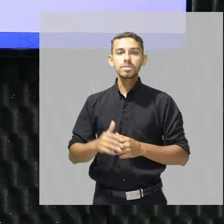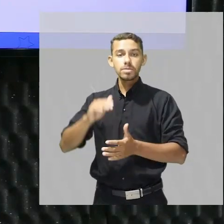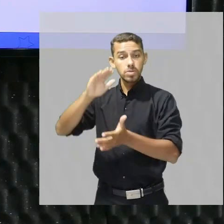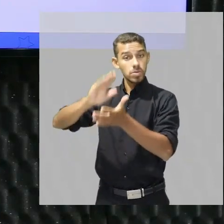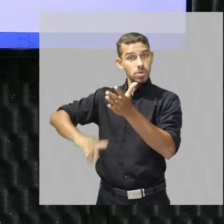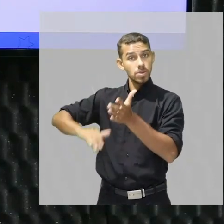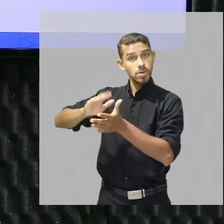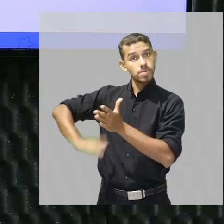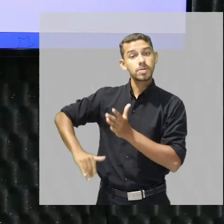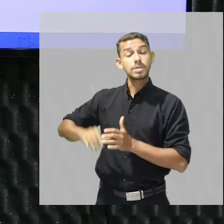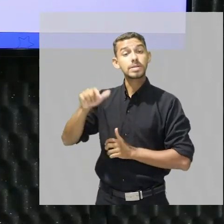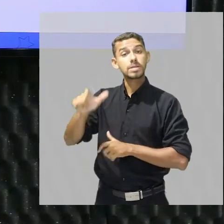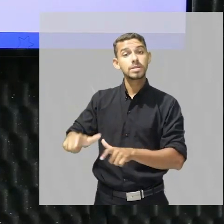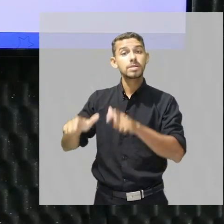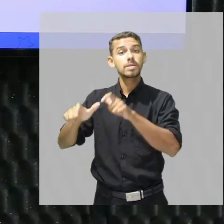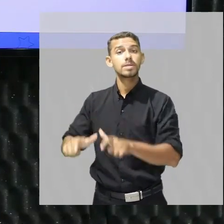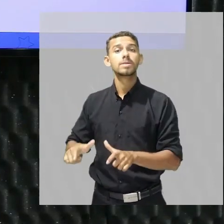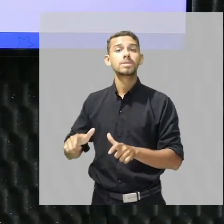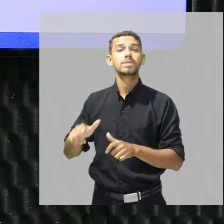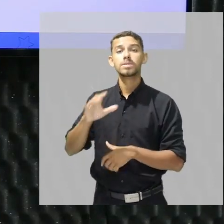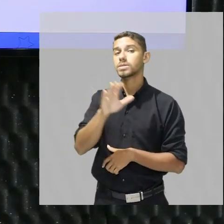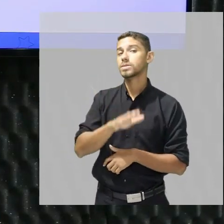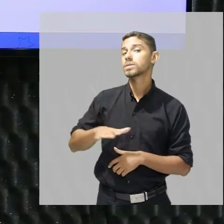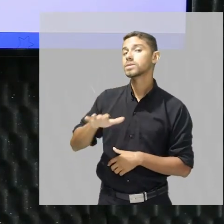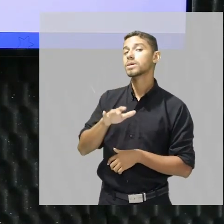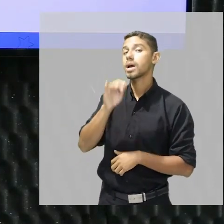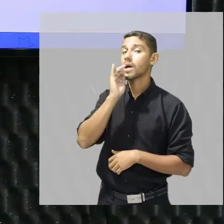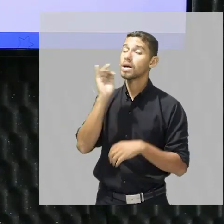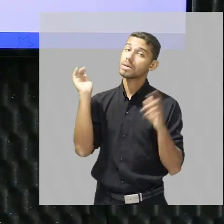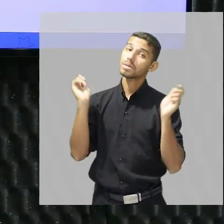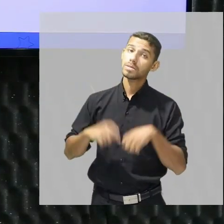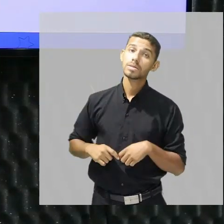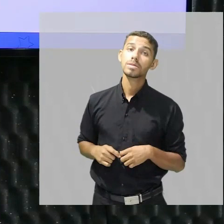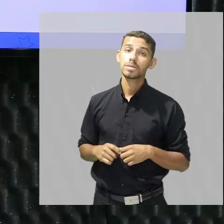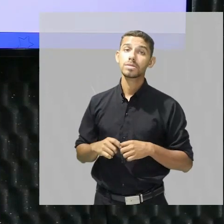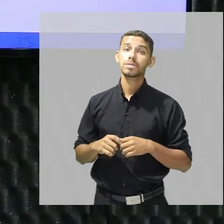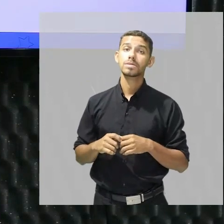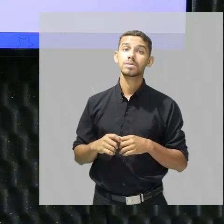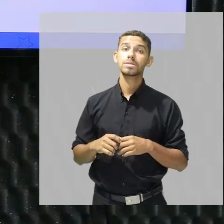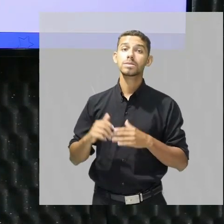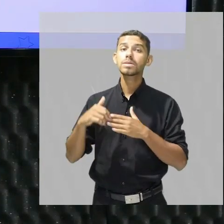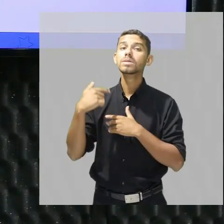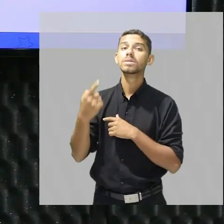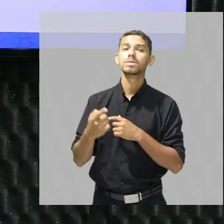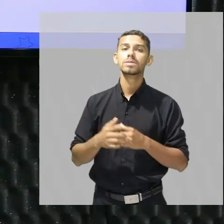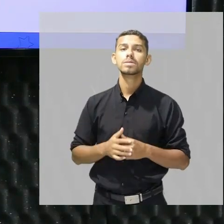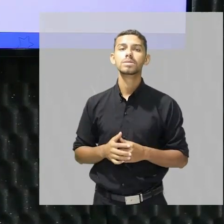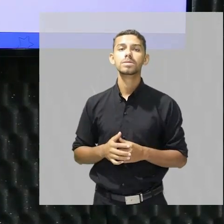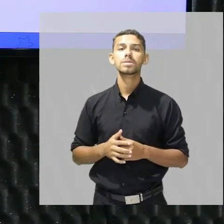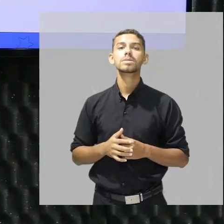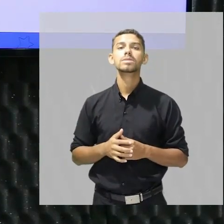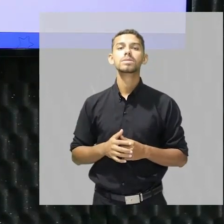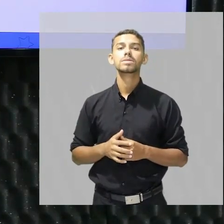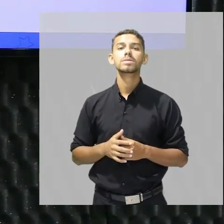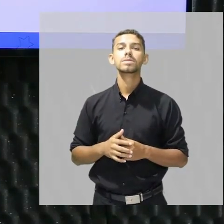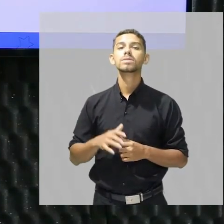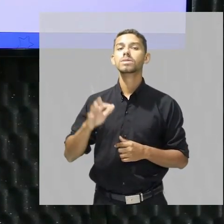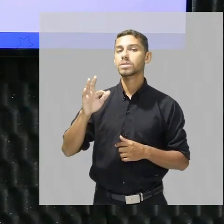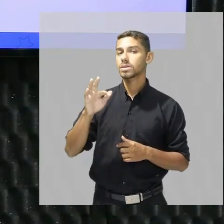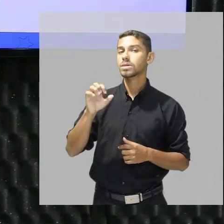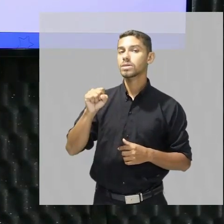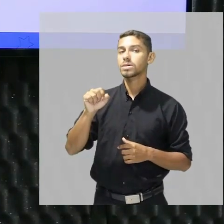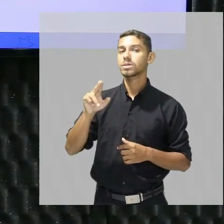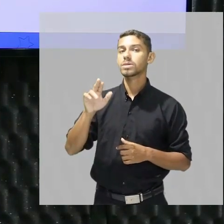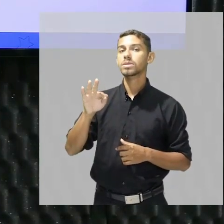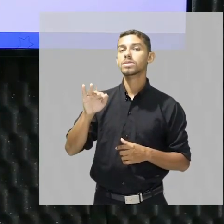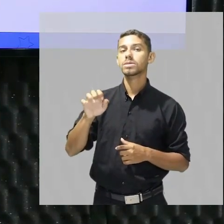daquele local, as condições que eles deixaram depois da sua saída foram suficientes